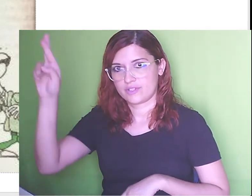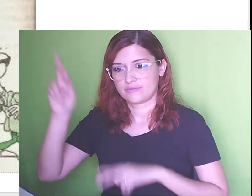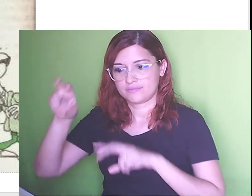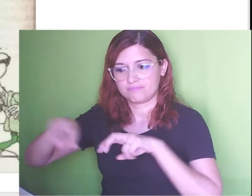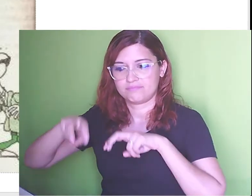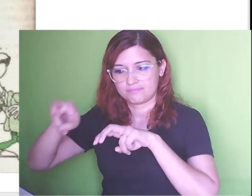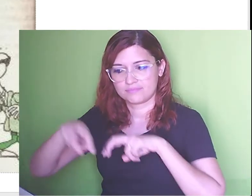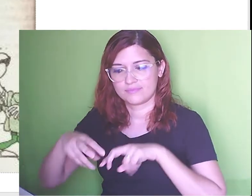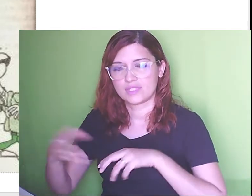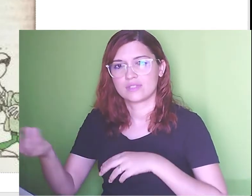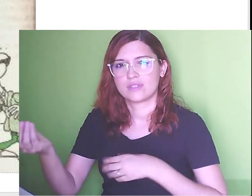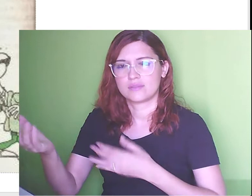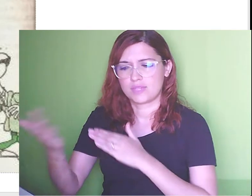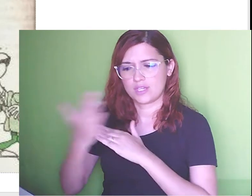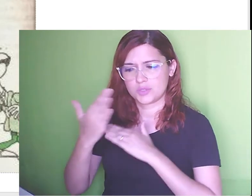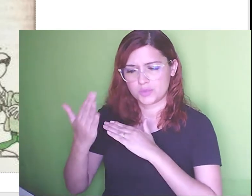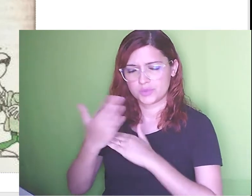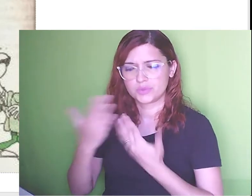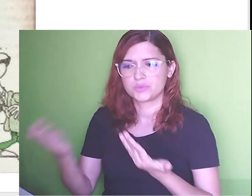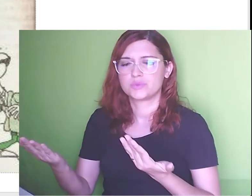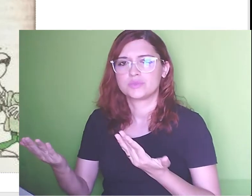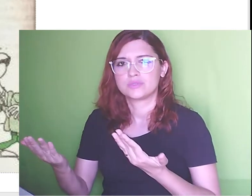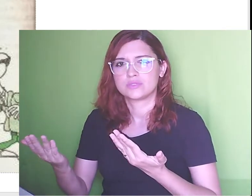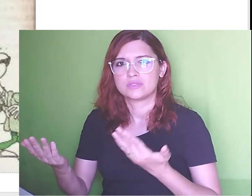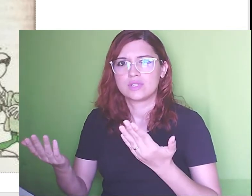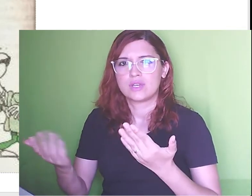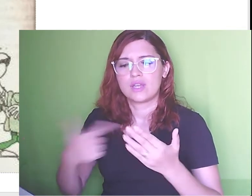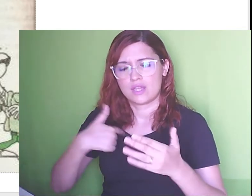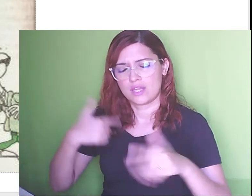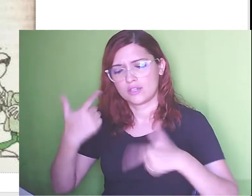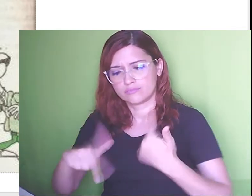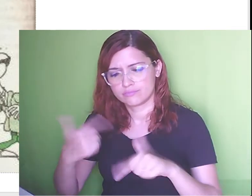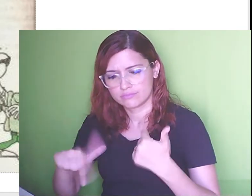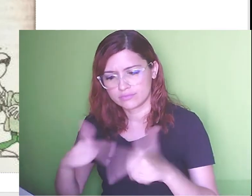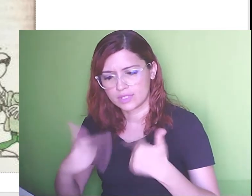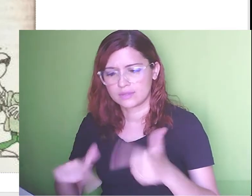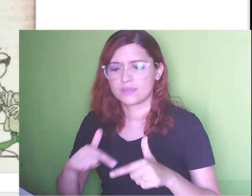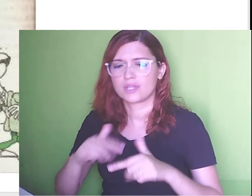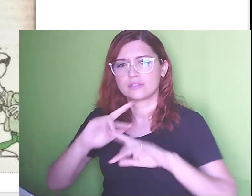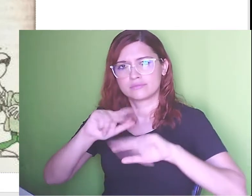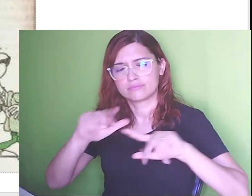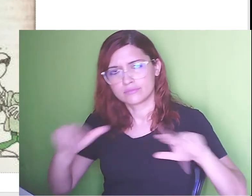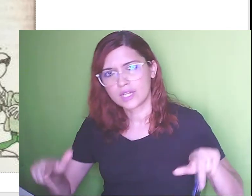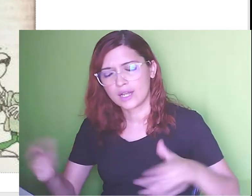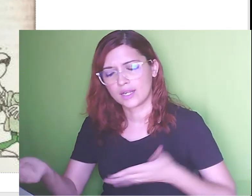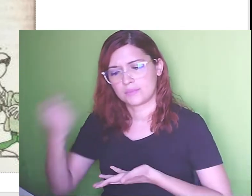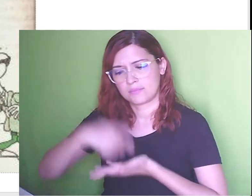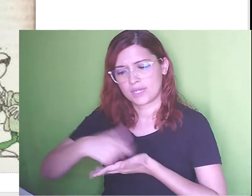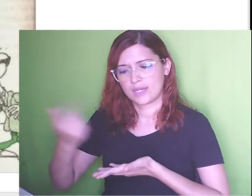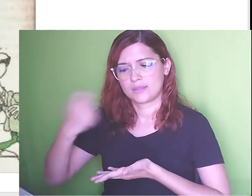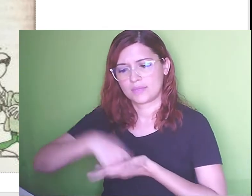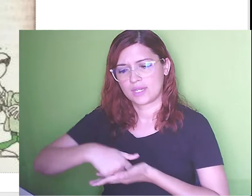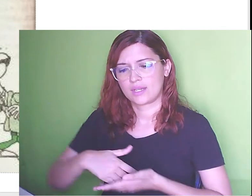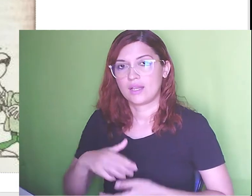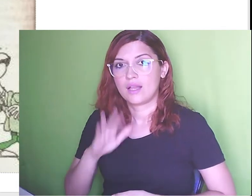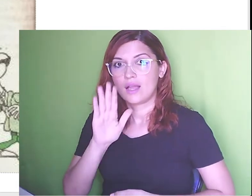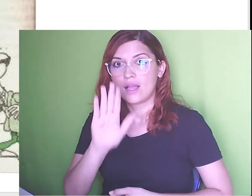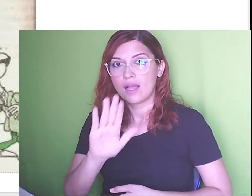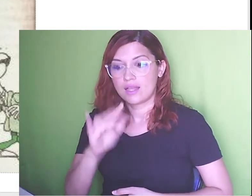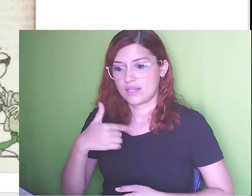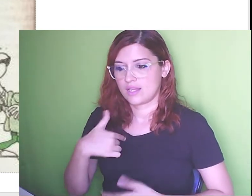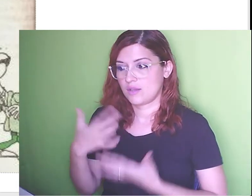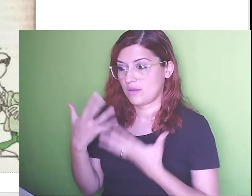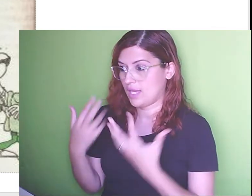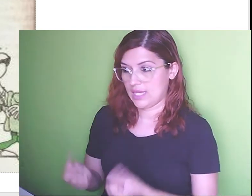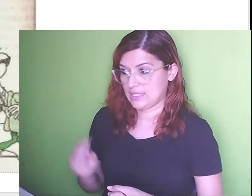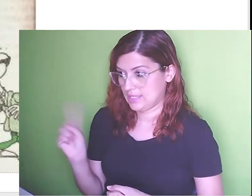porque senão eles poderiam sofrer represálias, né? Esses proprietários davam trabalho, ajudavam de outras